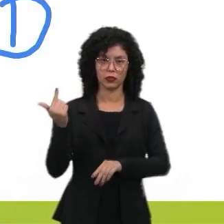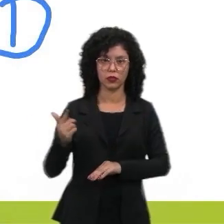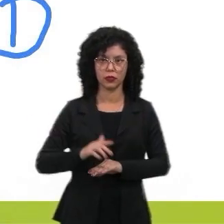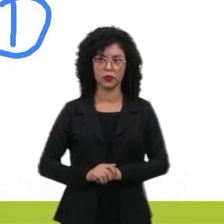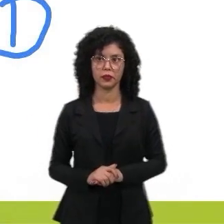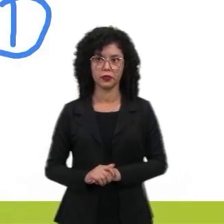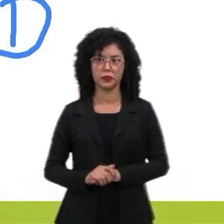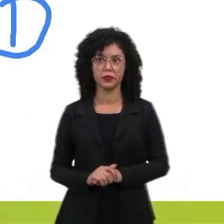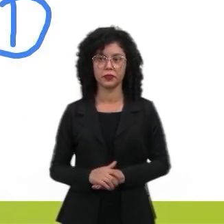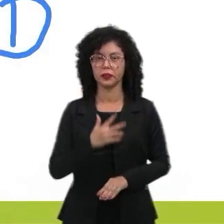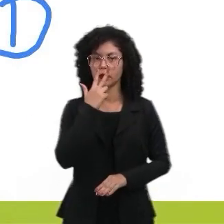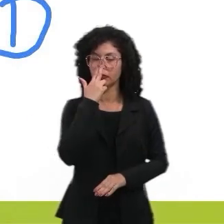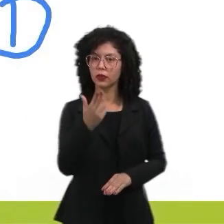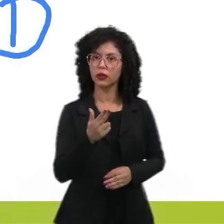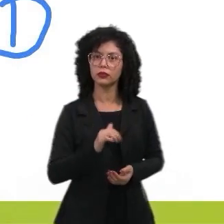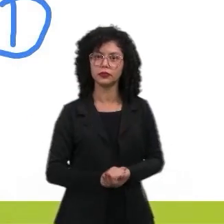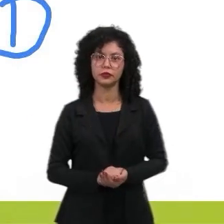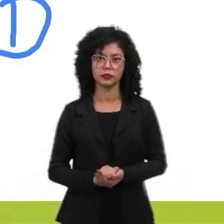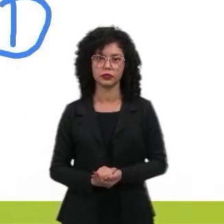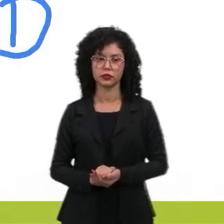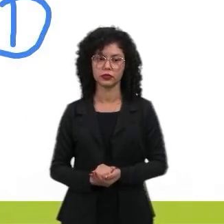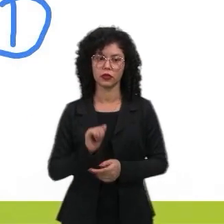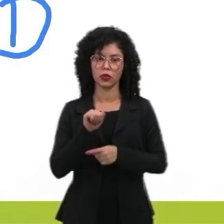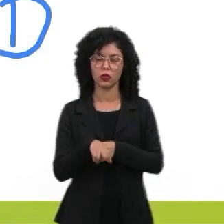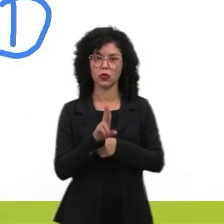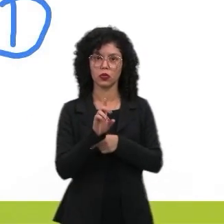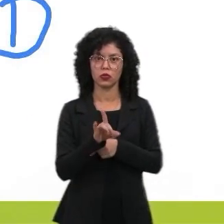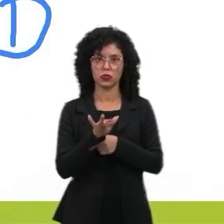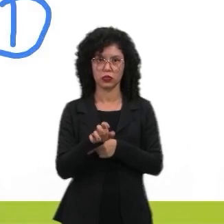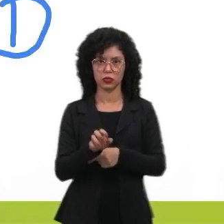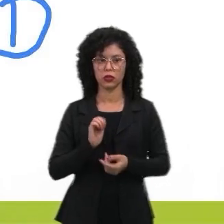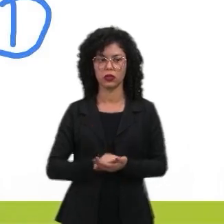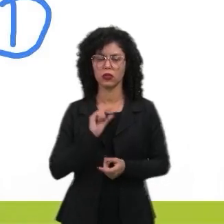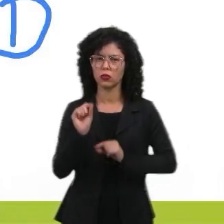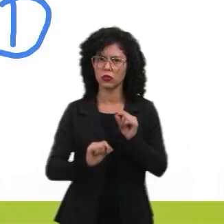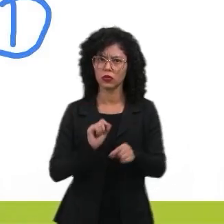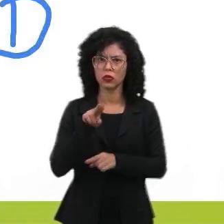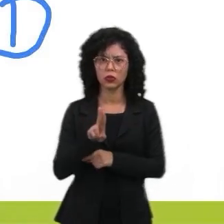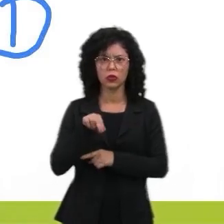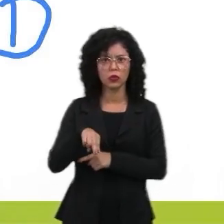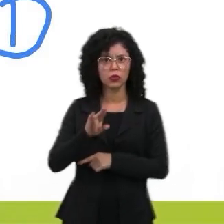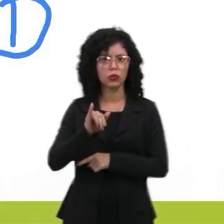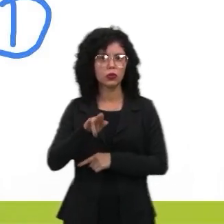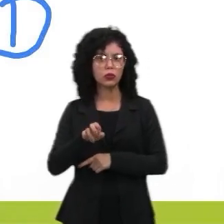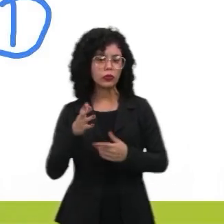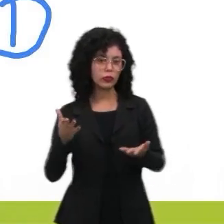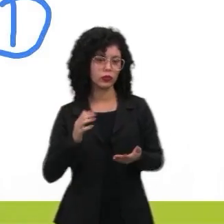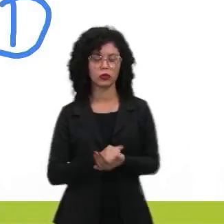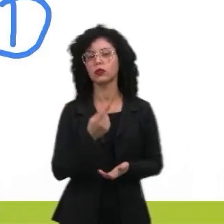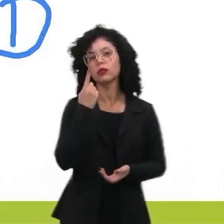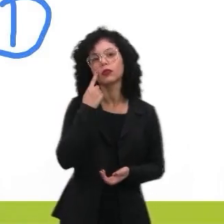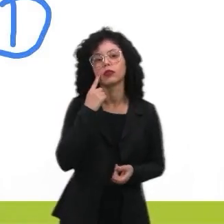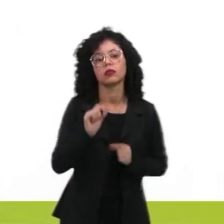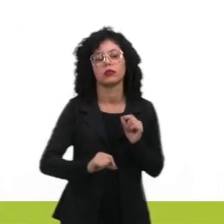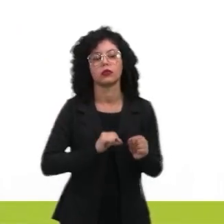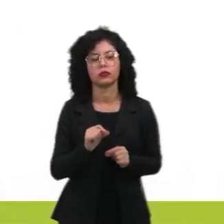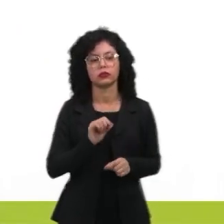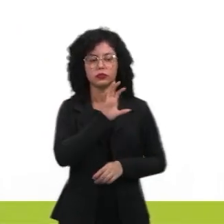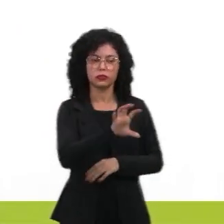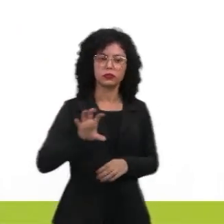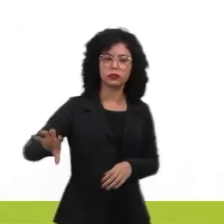Essa escala, ela aparece numa grandeza unidimensional. Professor, o que é uma grandeza unidimensional? Vamos dar uma olhadinha aqui no